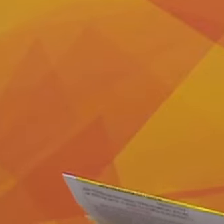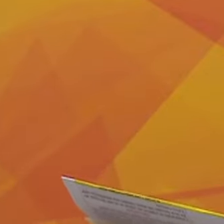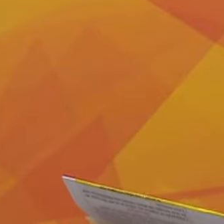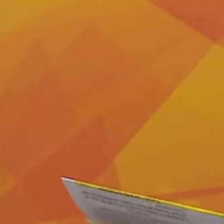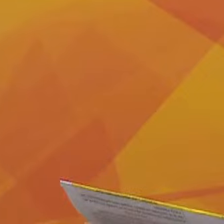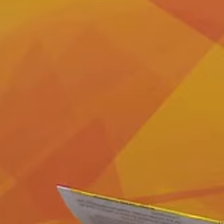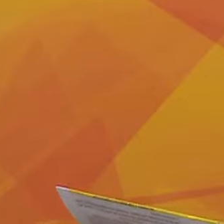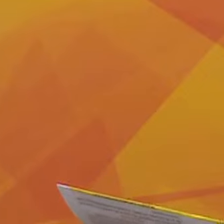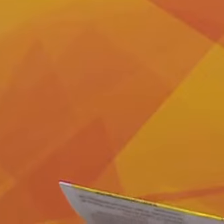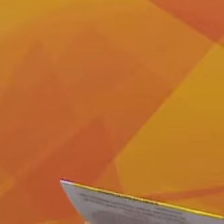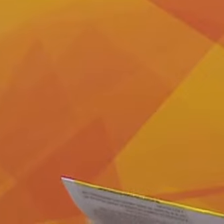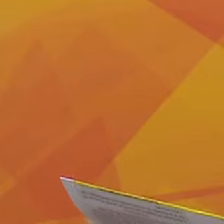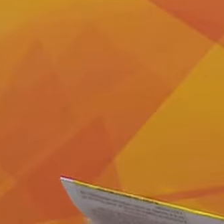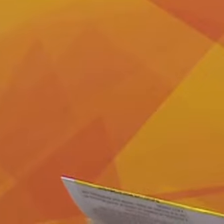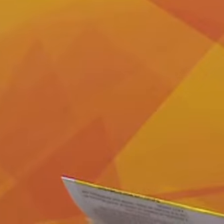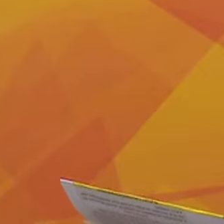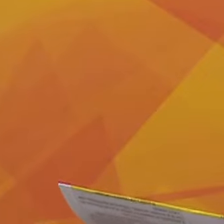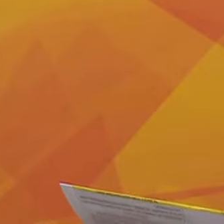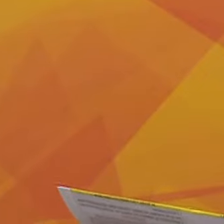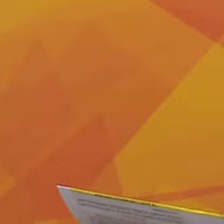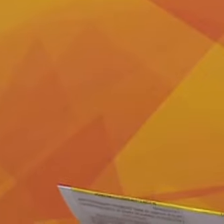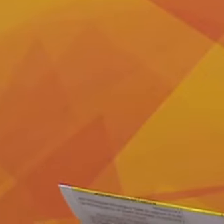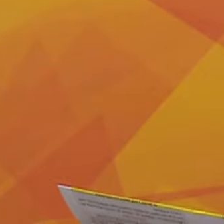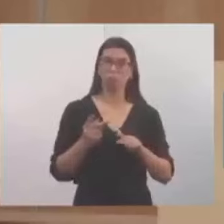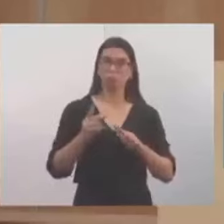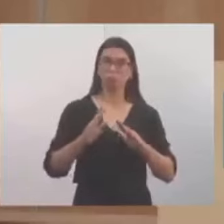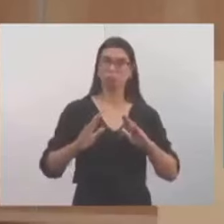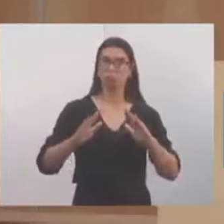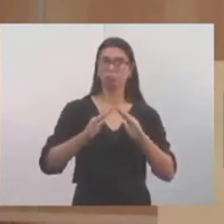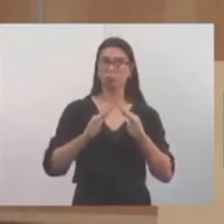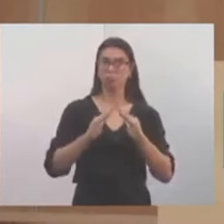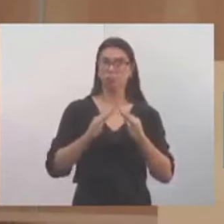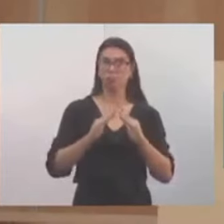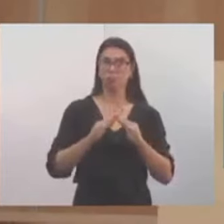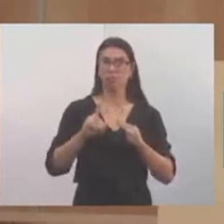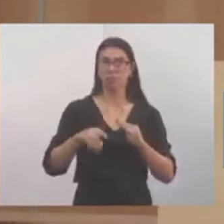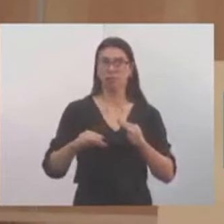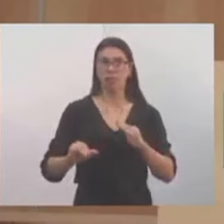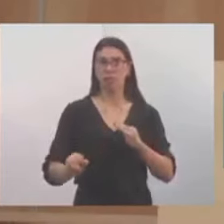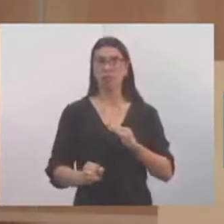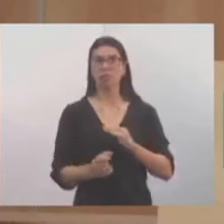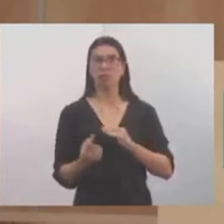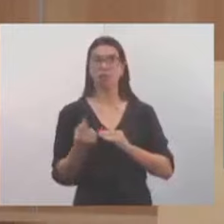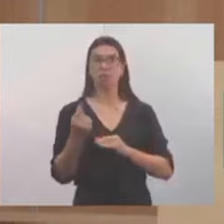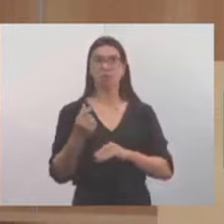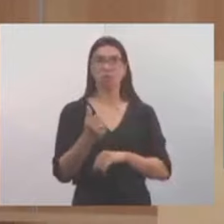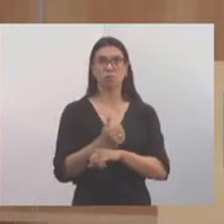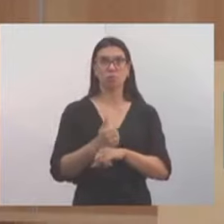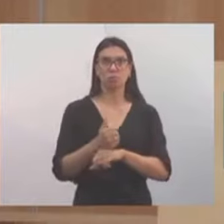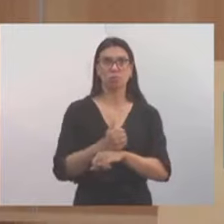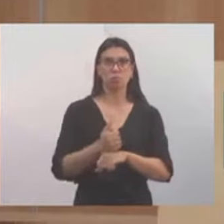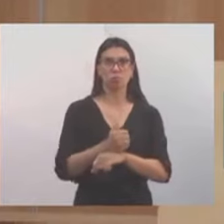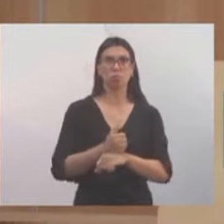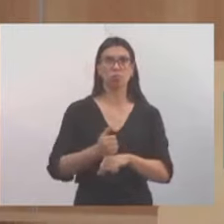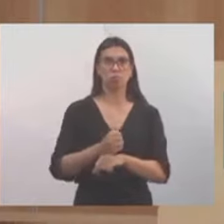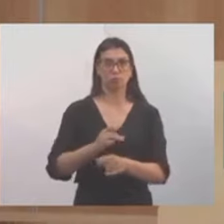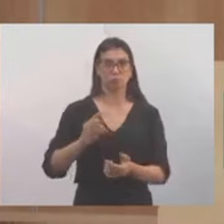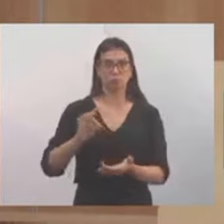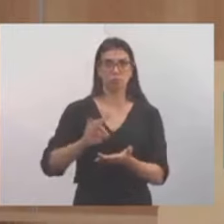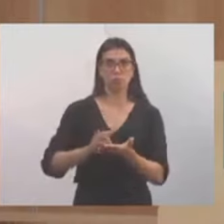uma cerimônia importante da Câmara. Acompanhe. É a única profissão que realmente vocês